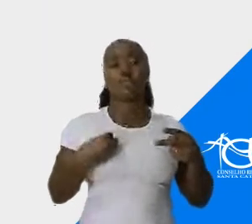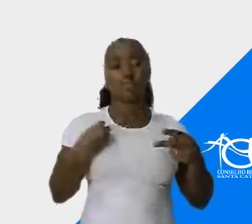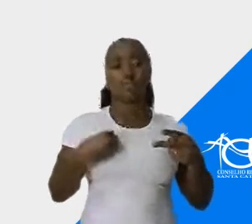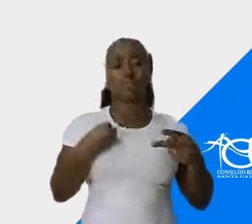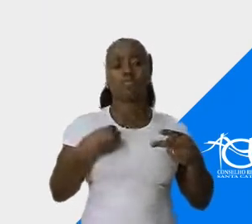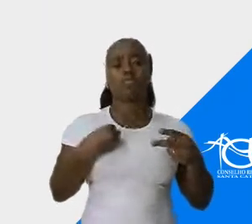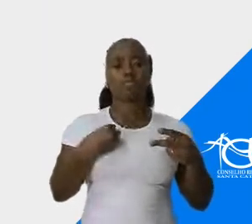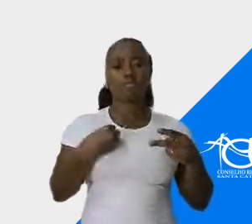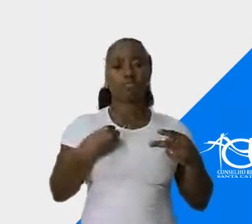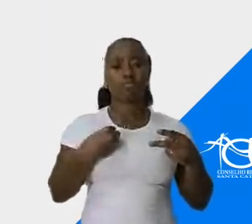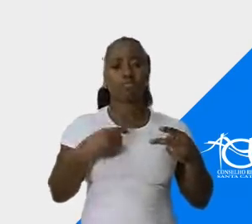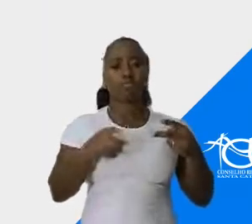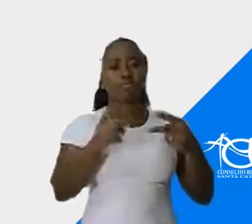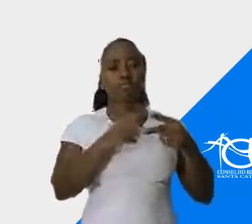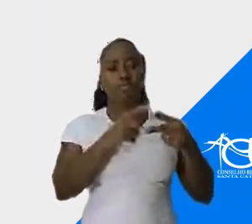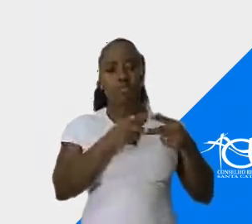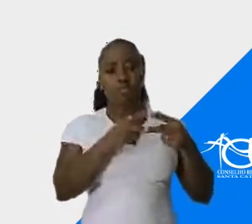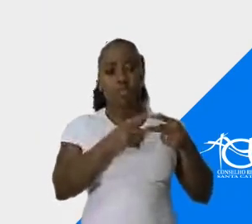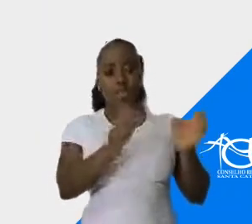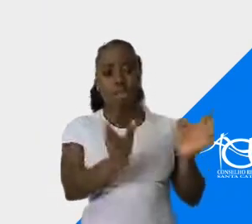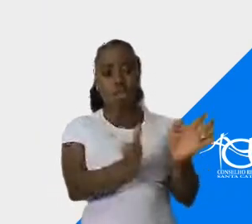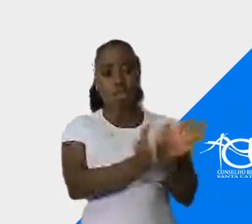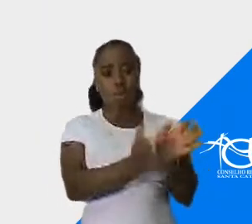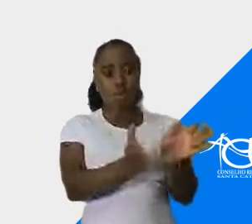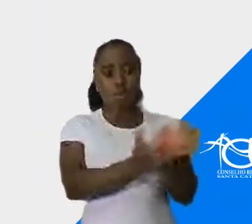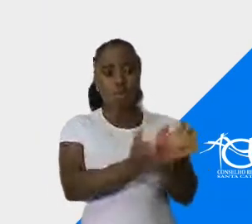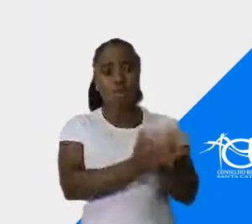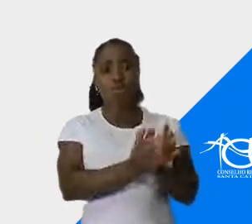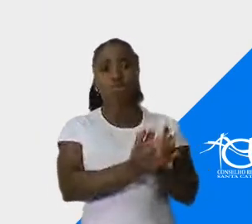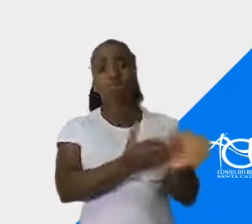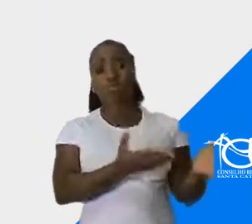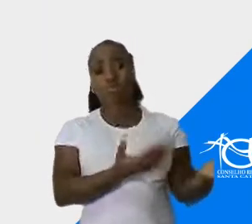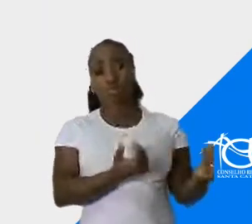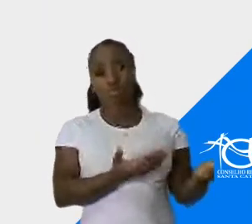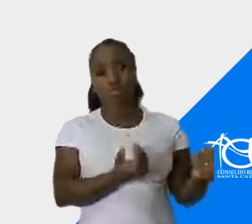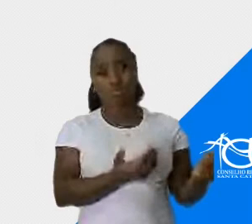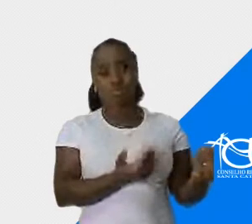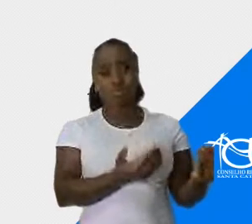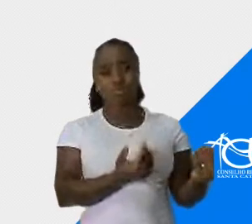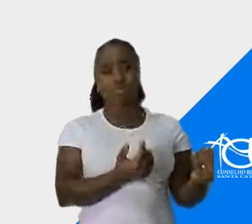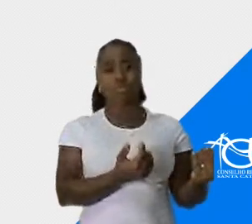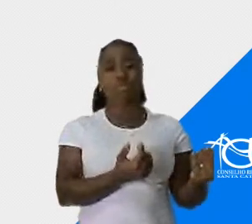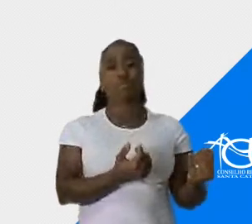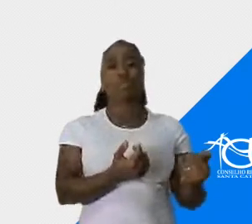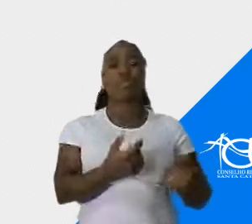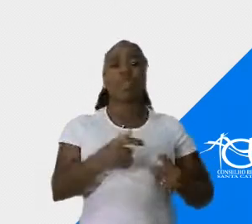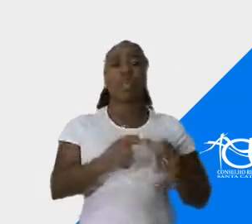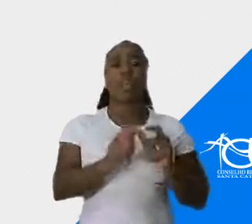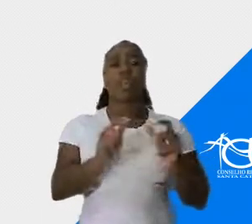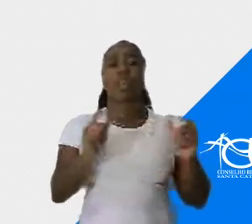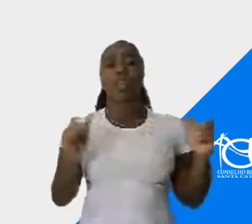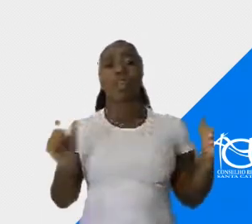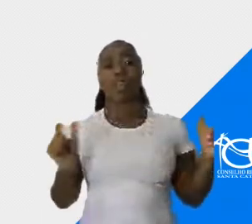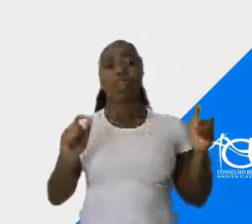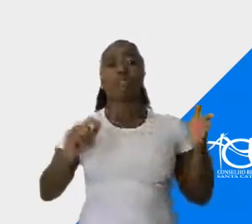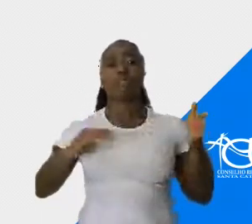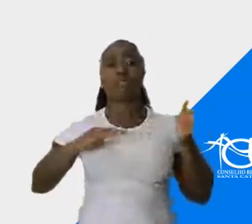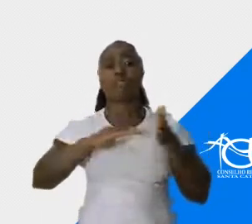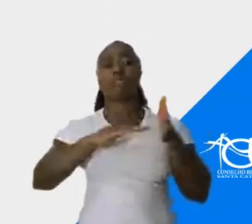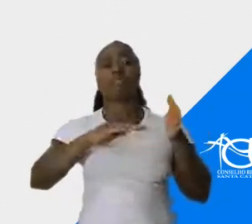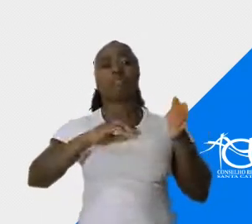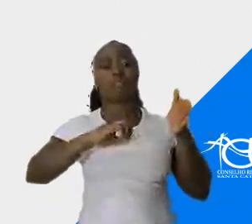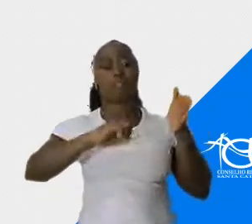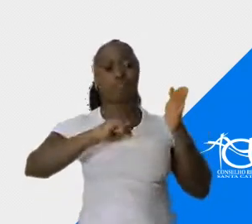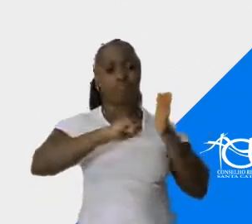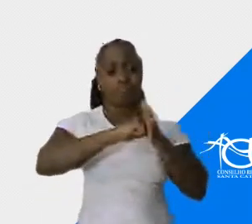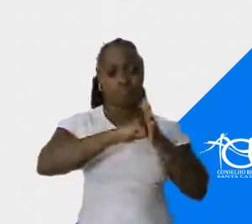grupo 1, né, que é o grupo dos jovens, né, e aí a maior taxa de acidente, a maior quantidade de pessoas envolvidas em acidente, com lesão